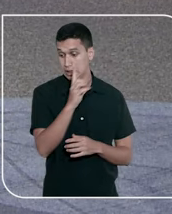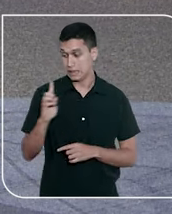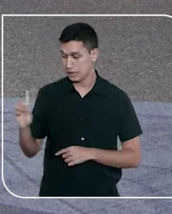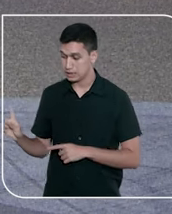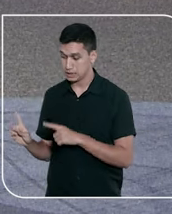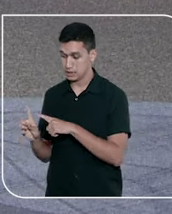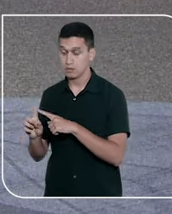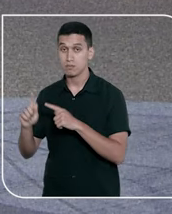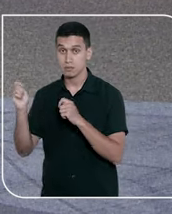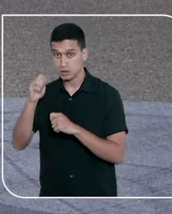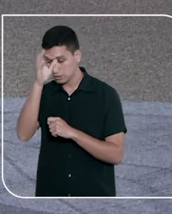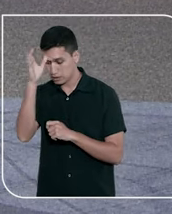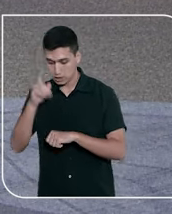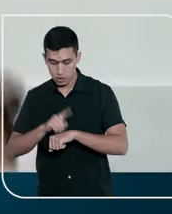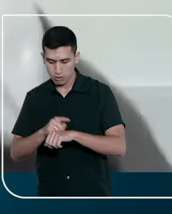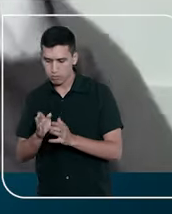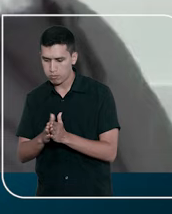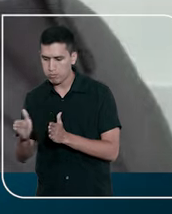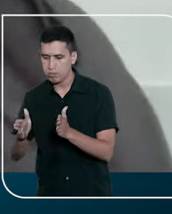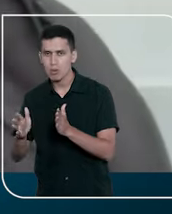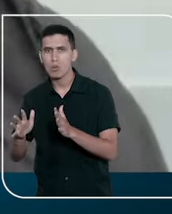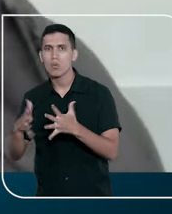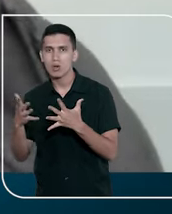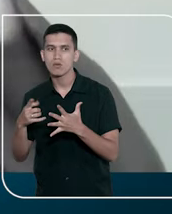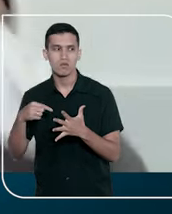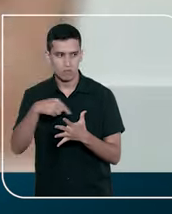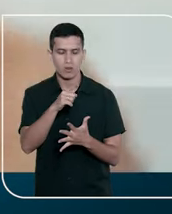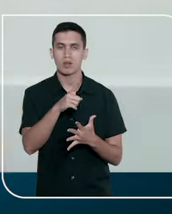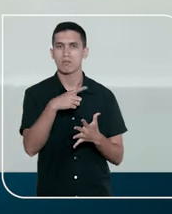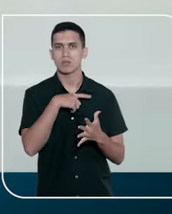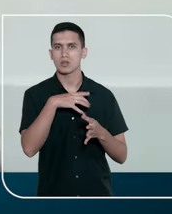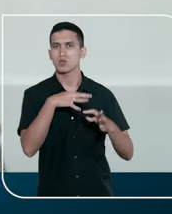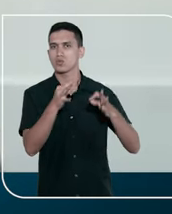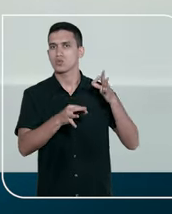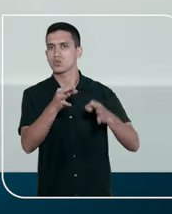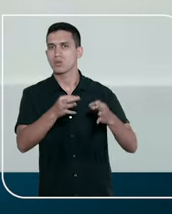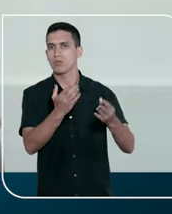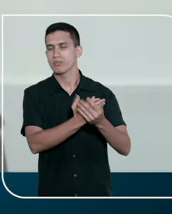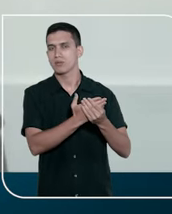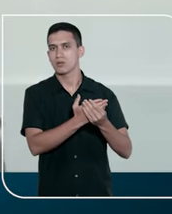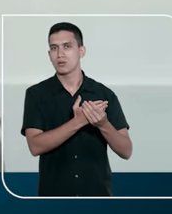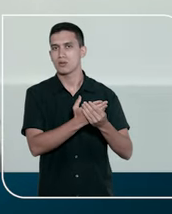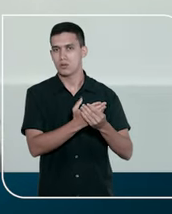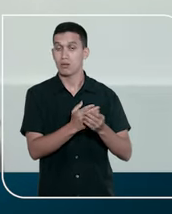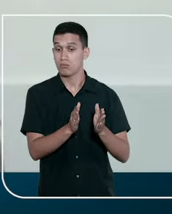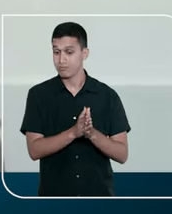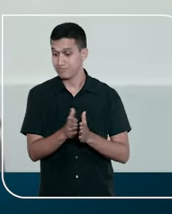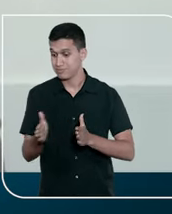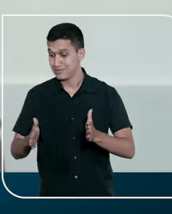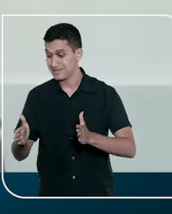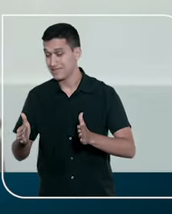na tentativa de ser ressarcido? Ricardo, me corrija, mas o prazo seria de 5 anos.